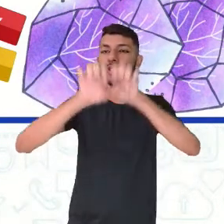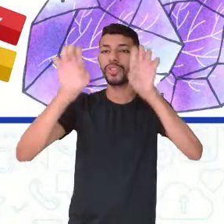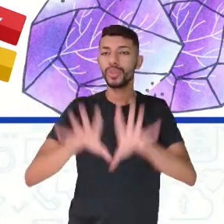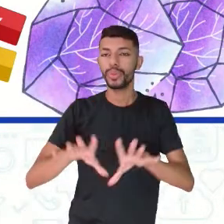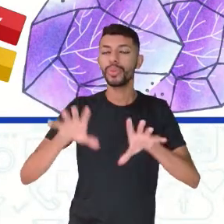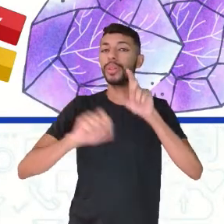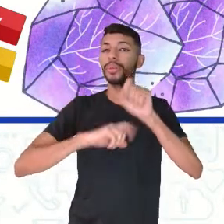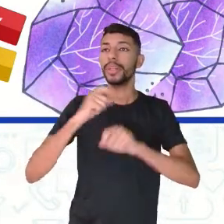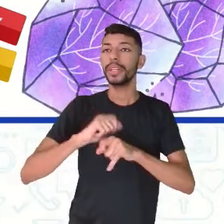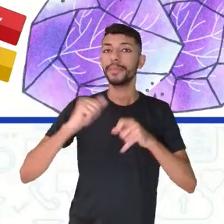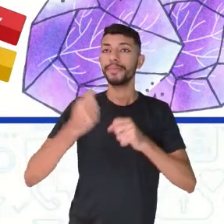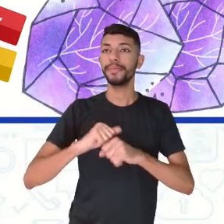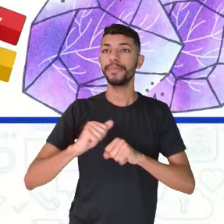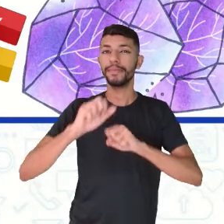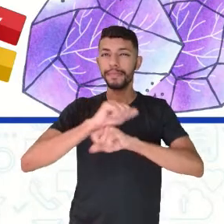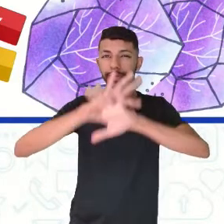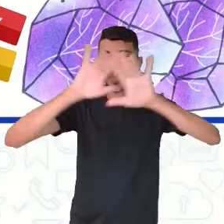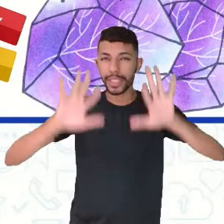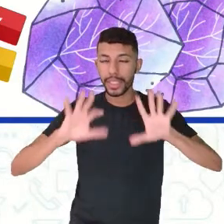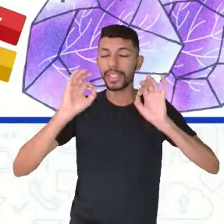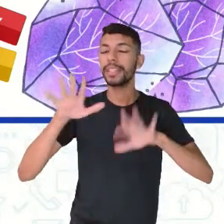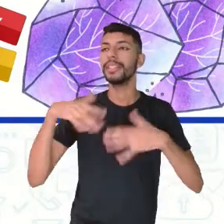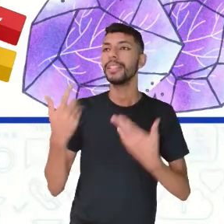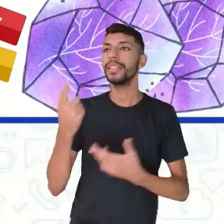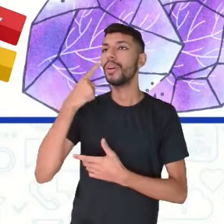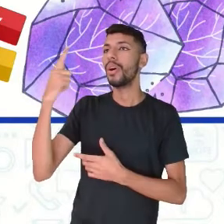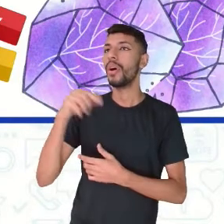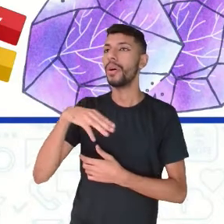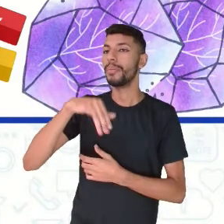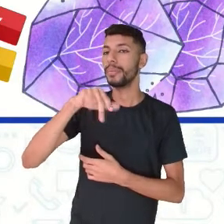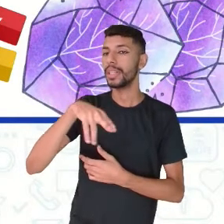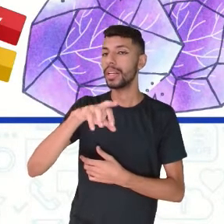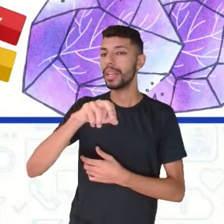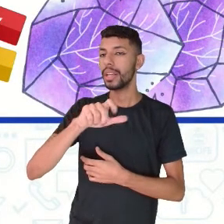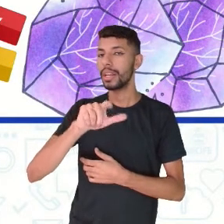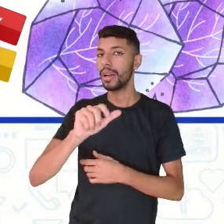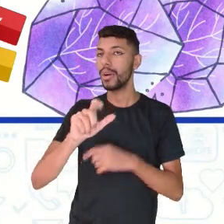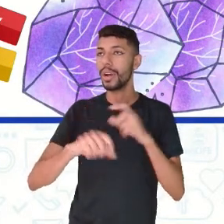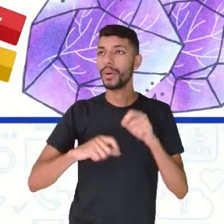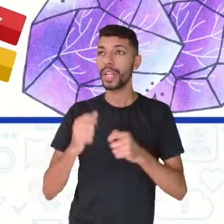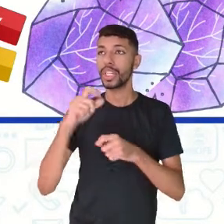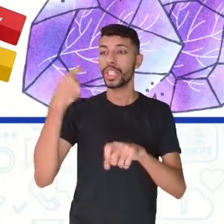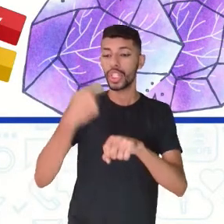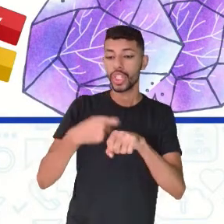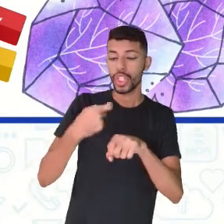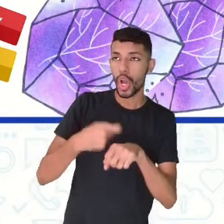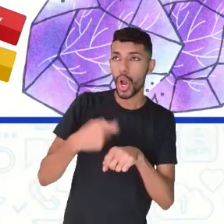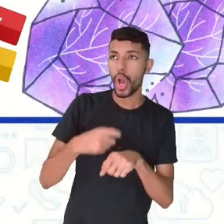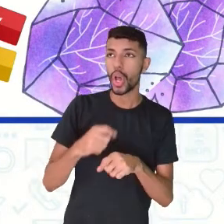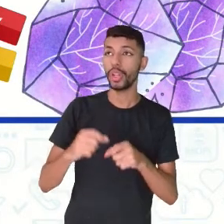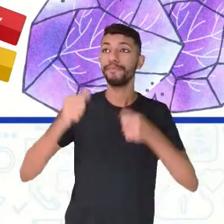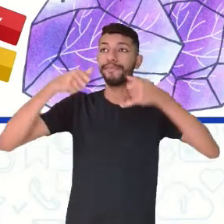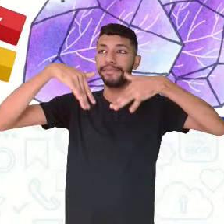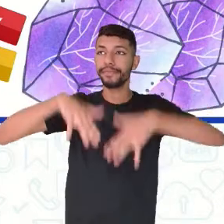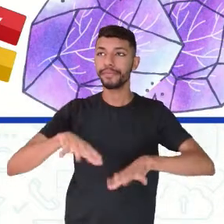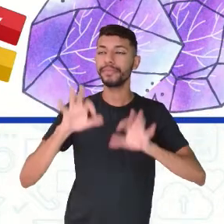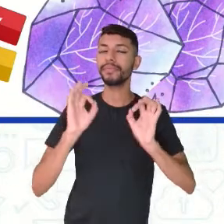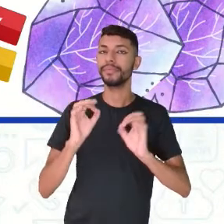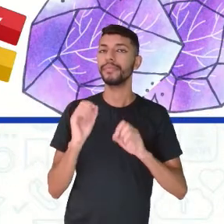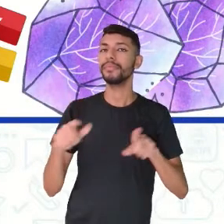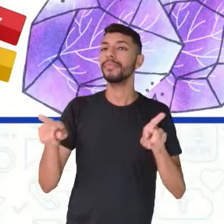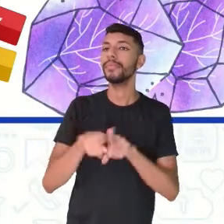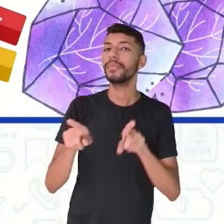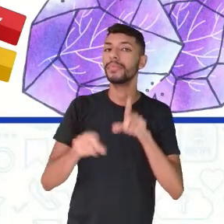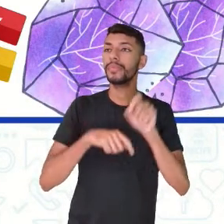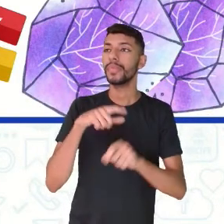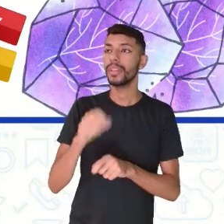trazendo para vocês? Eu estou dizendo que o mineral ele é sólido, né? Ele é natural, ele é inorgânico, ou seja, ele não é